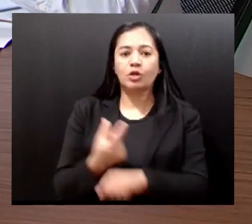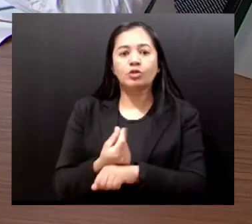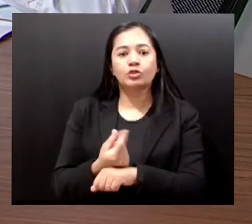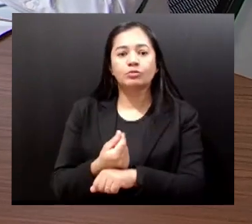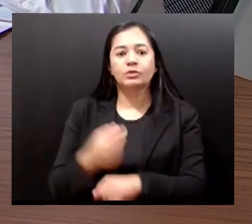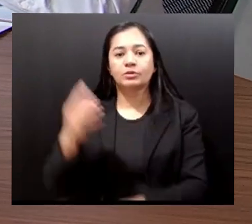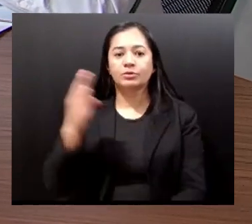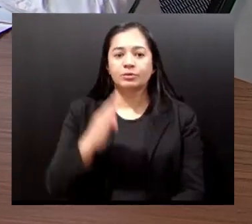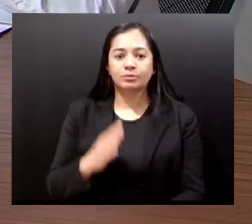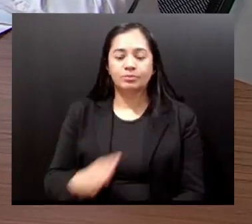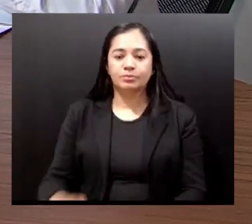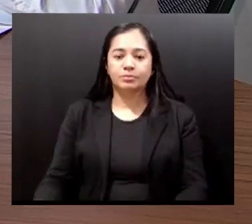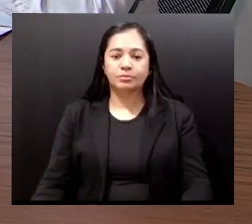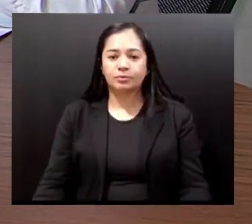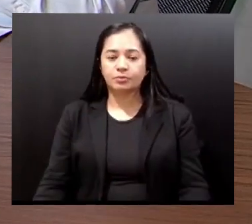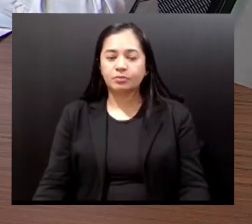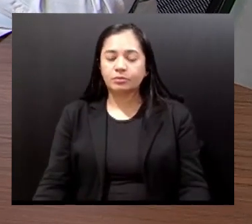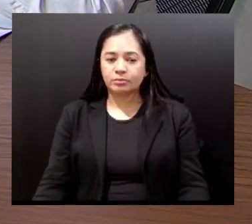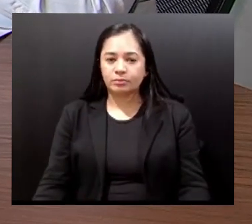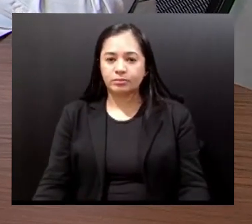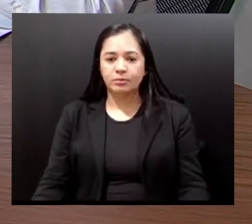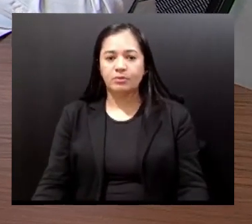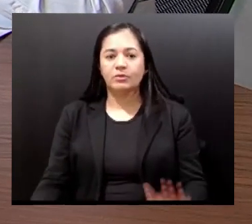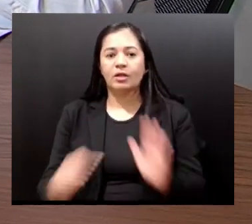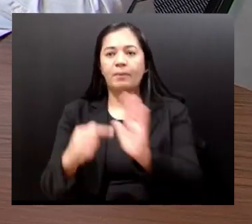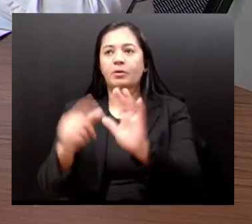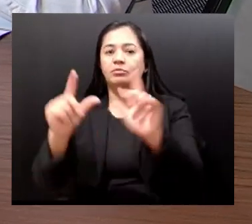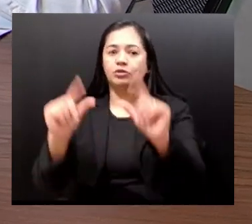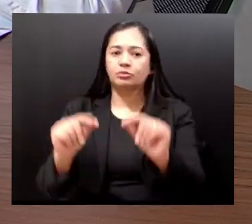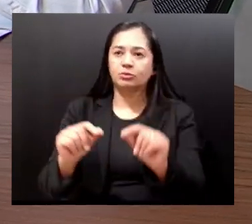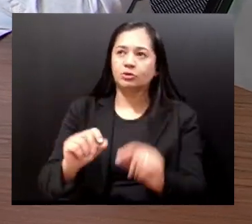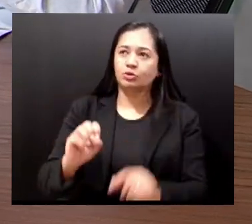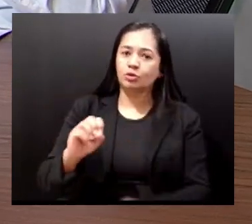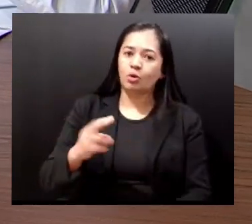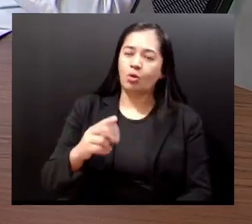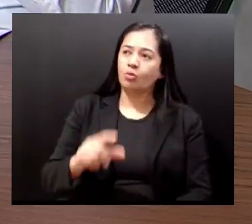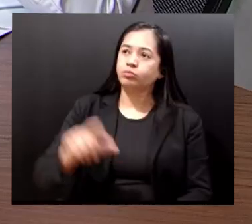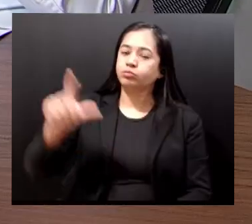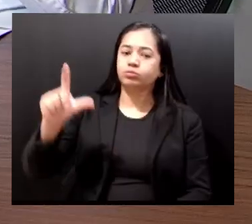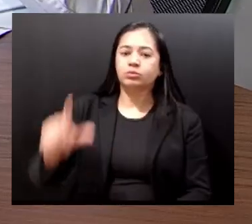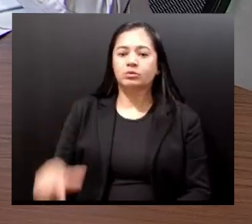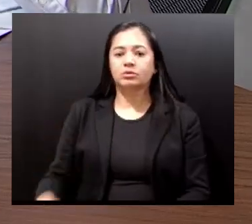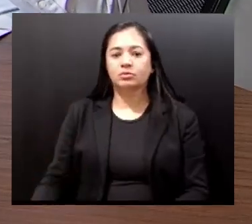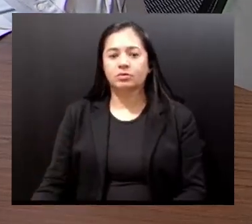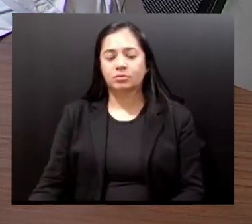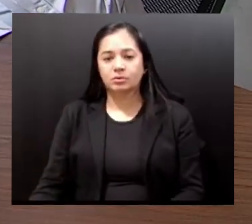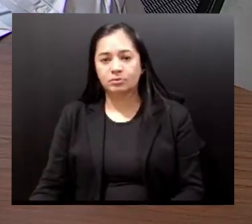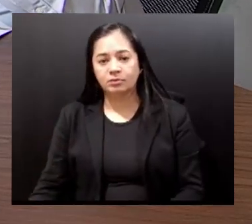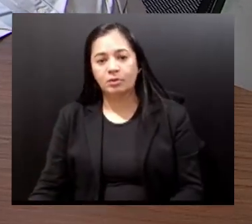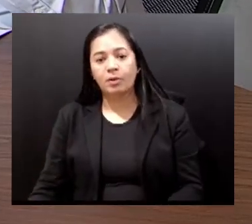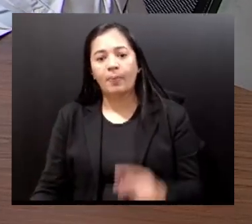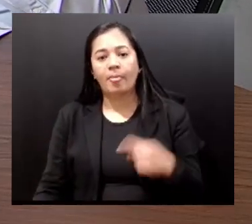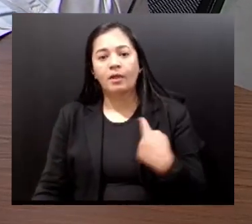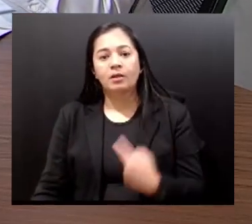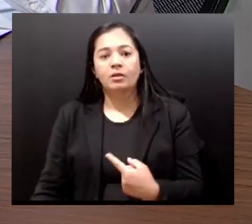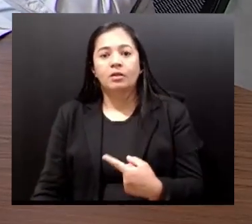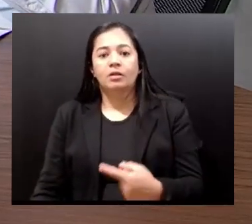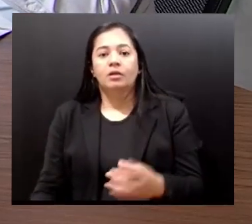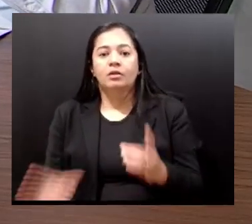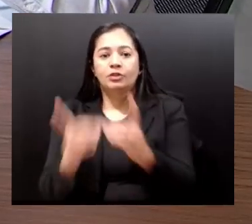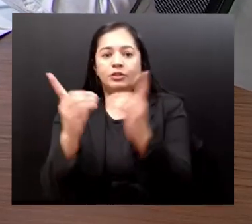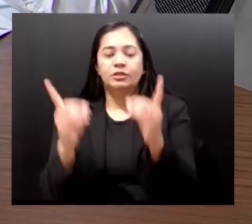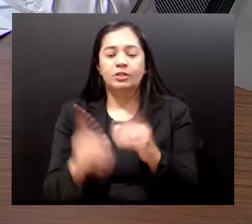esse índice mostra o que está caindo, o que está subindo da inflação brasileira. Até para a gente ser um pouco mais didático para quem está nos assistindo,